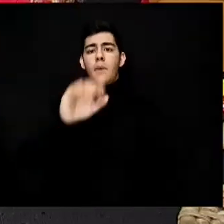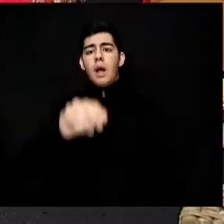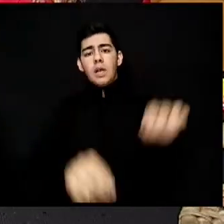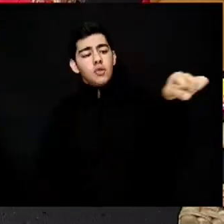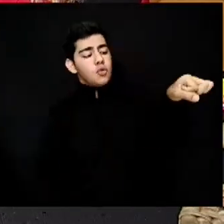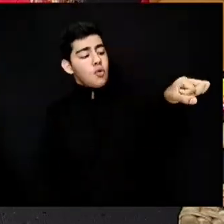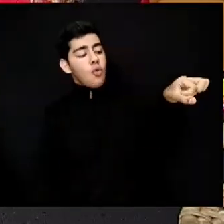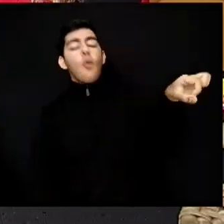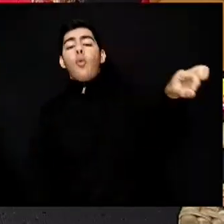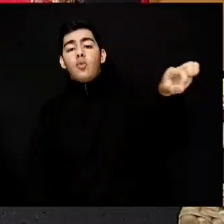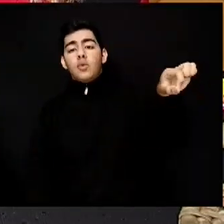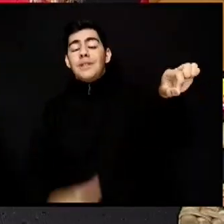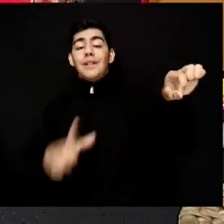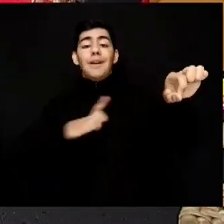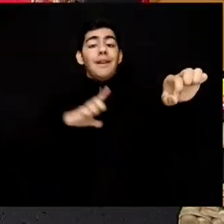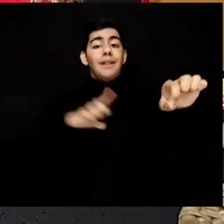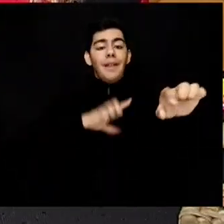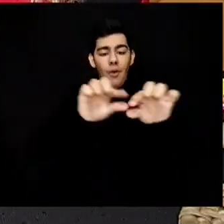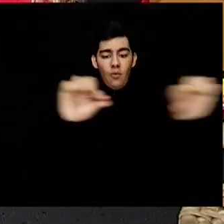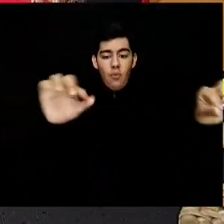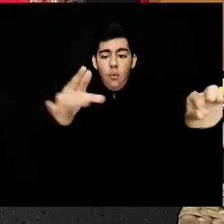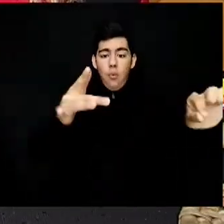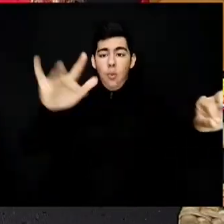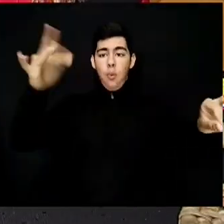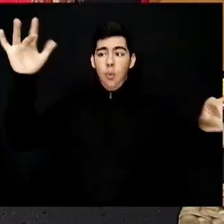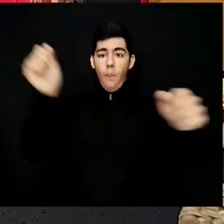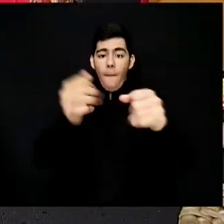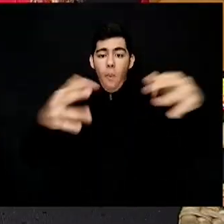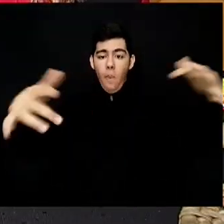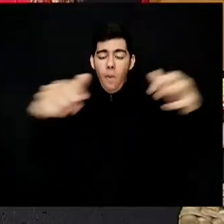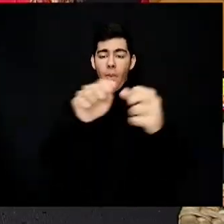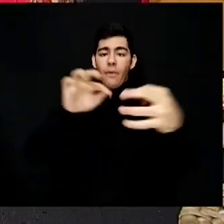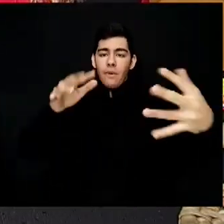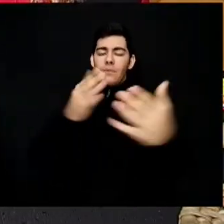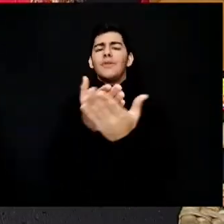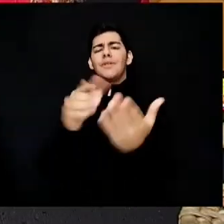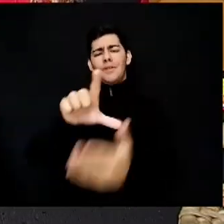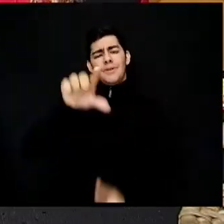vai de acordo com a preferência da pessoa.